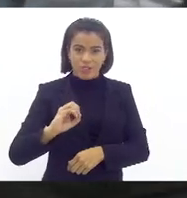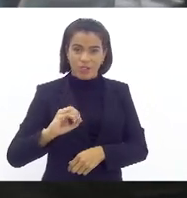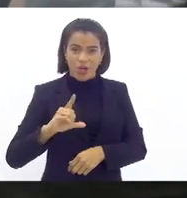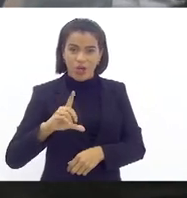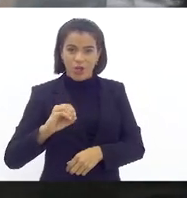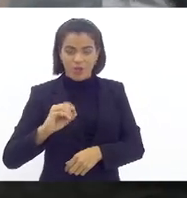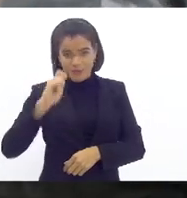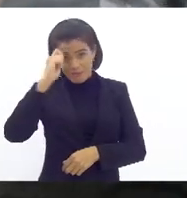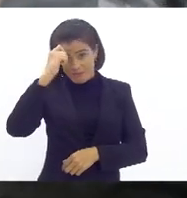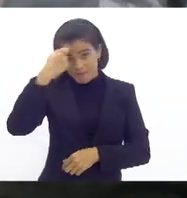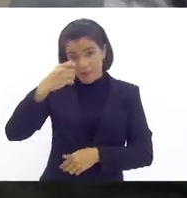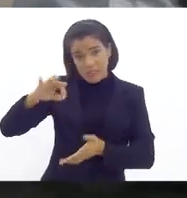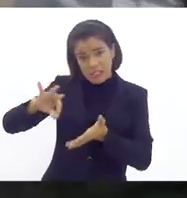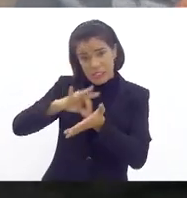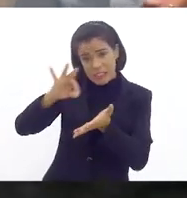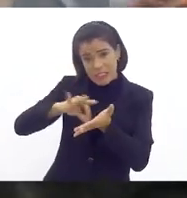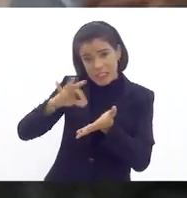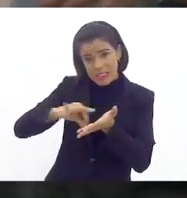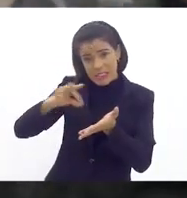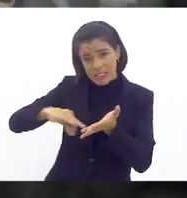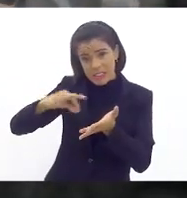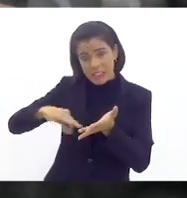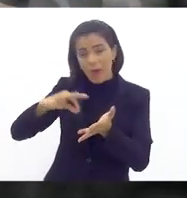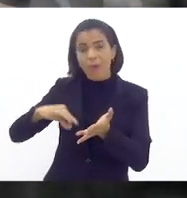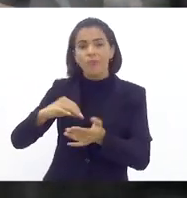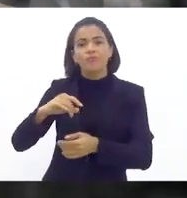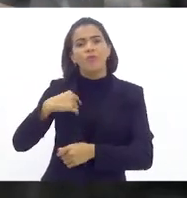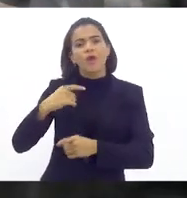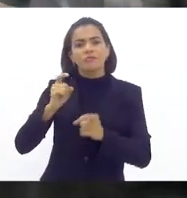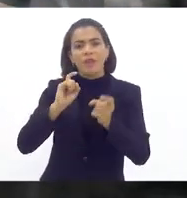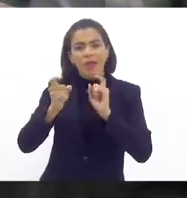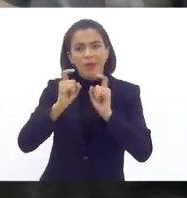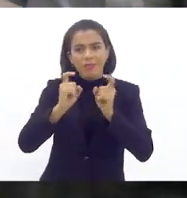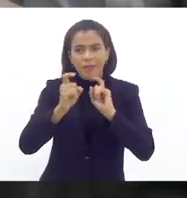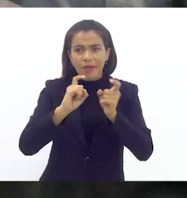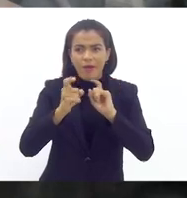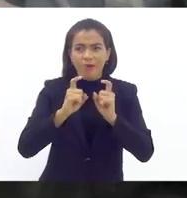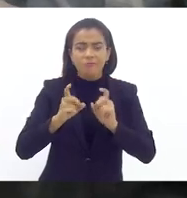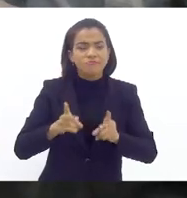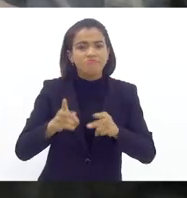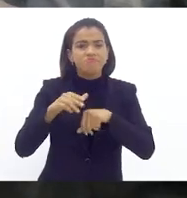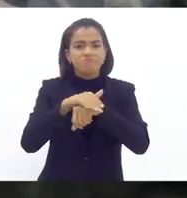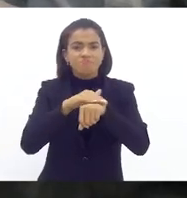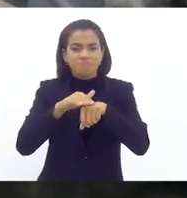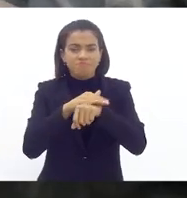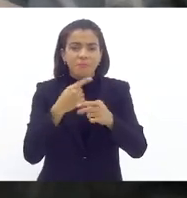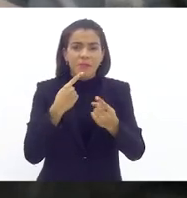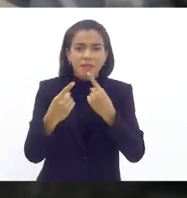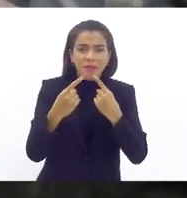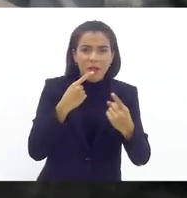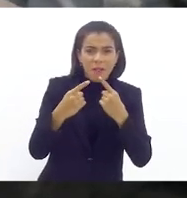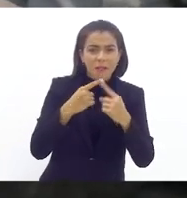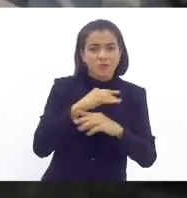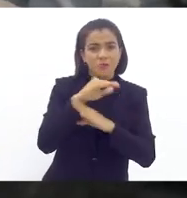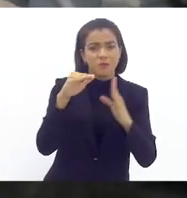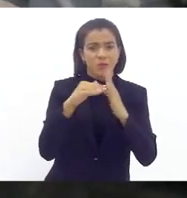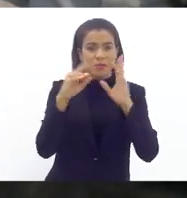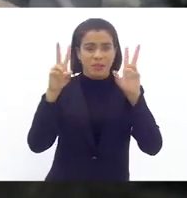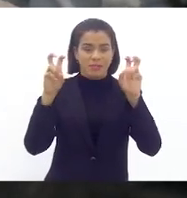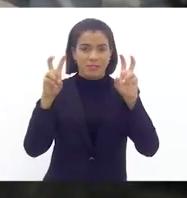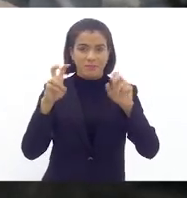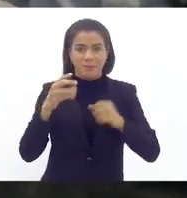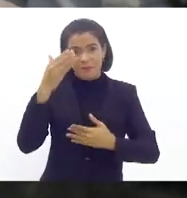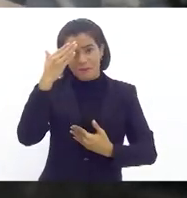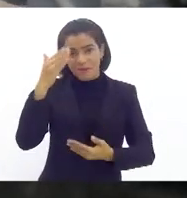a gente está aqui fazendo as inscrições, tem os grupos, nós fazemos reuniões para a gente estar conversando e dialogando sobre toda essa temática. Muito